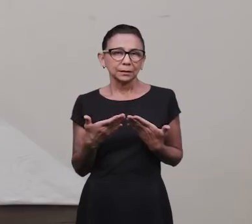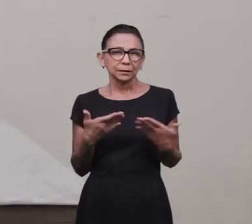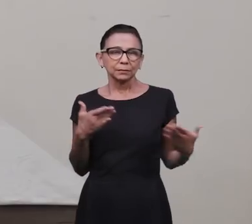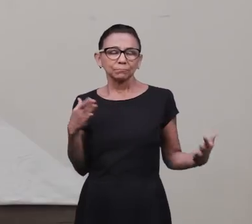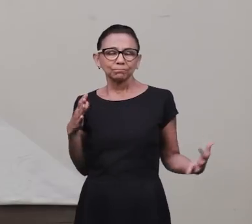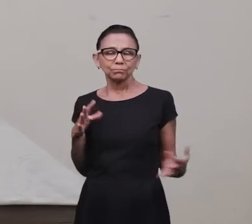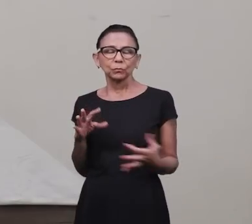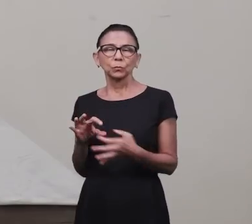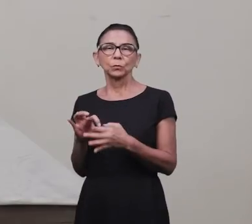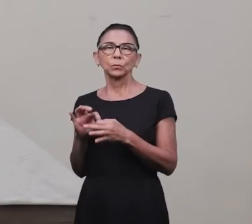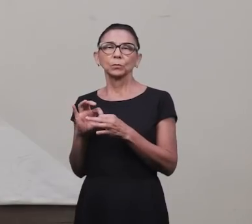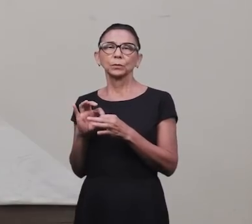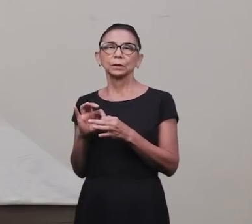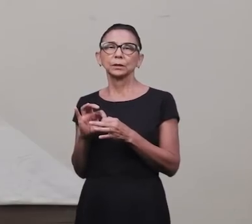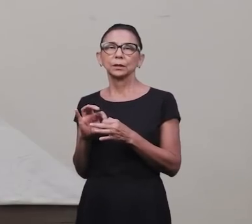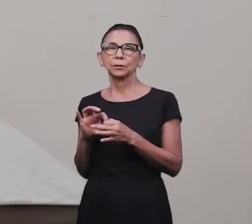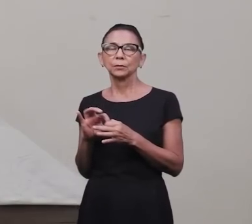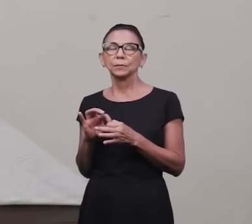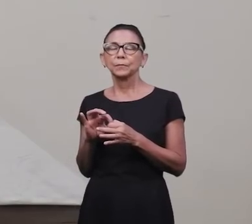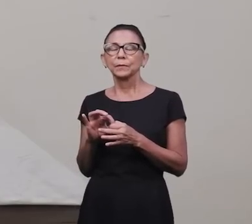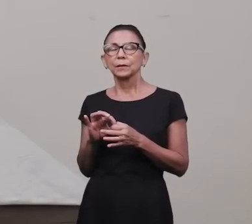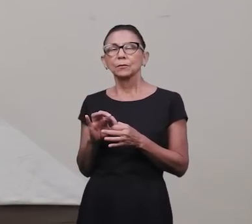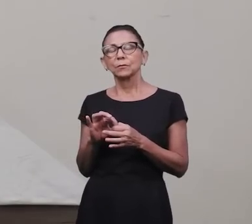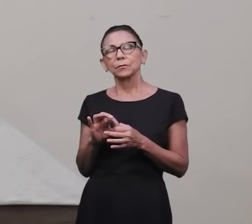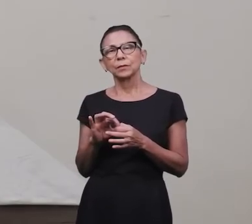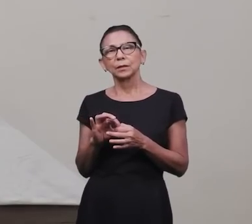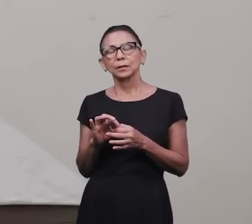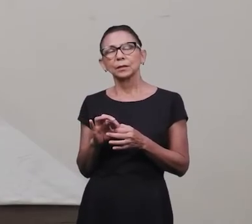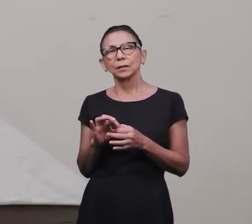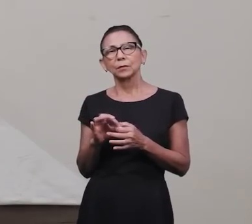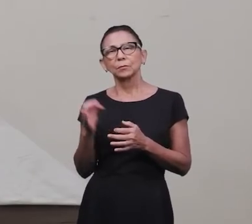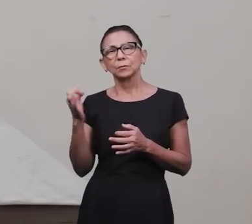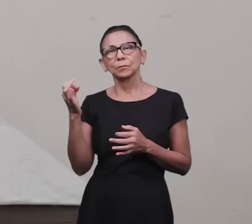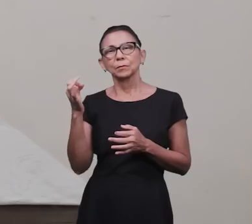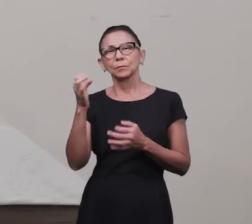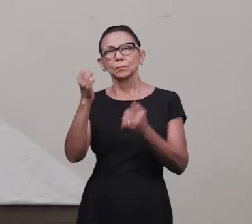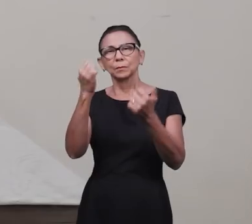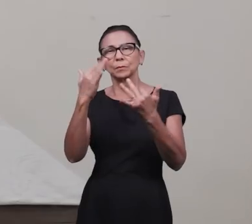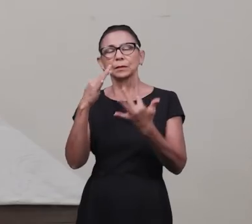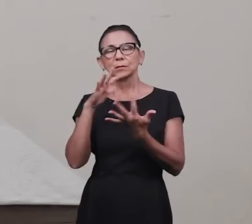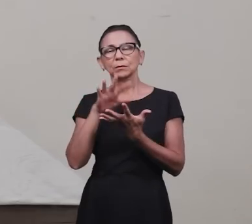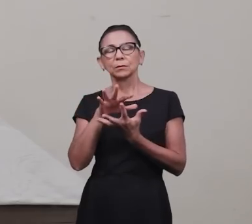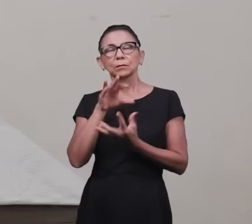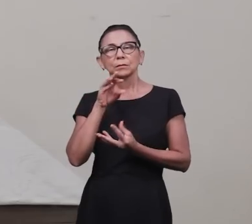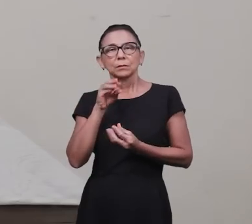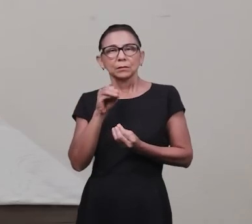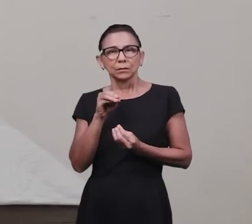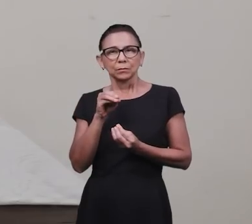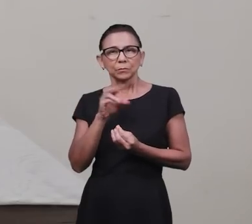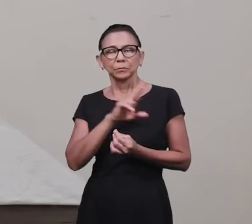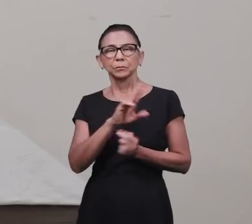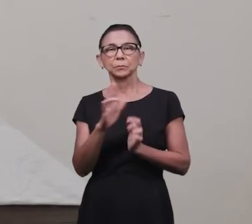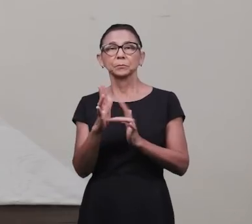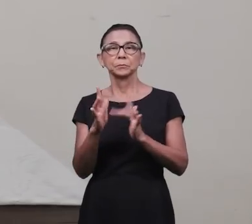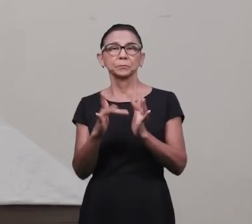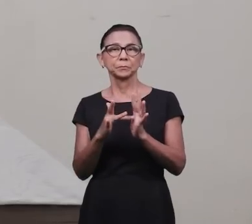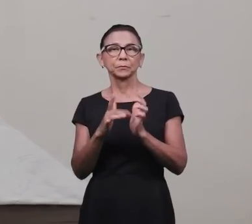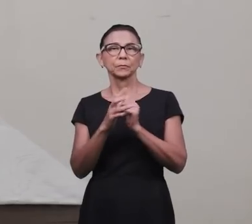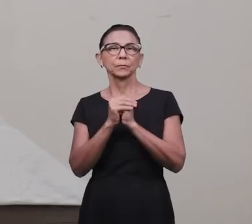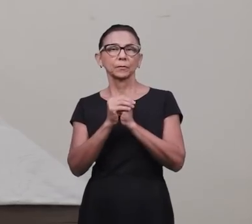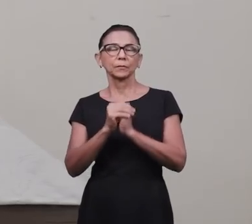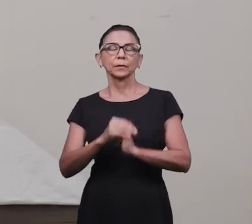esta comunhão seja um renovo e saúde para a nossa alma. Oramos, Pai, em nome de Jesus. Amém.